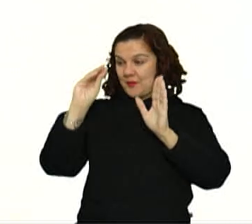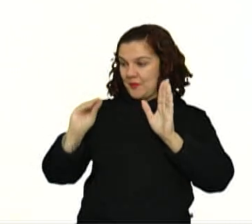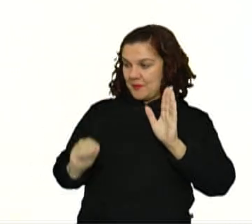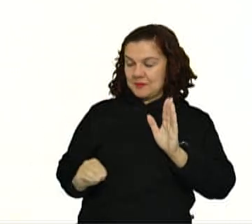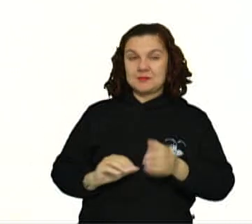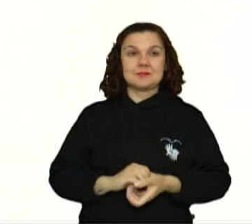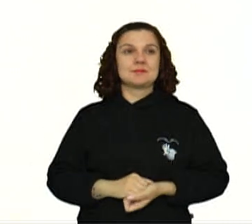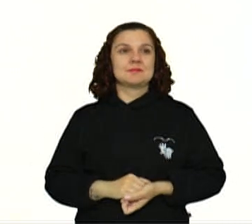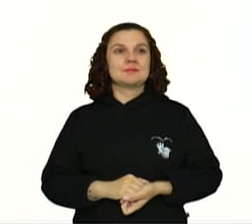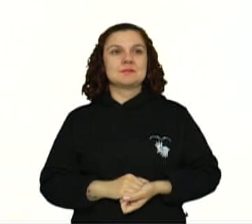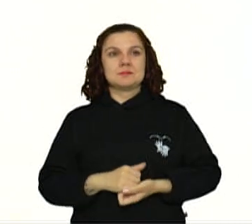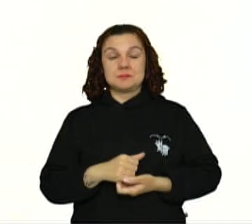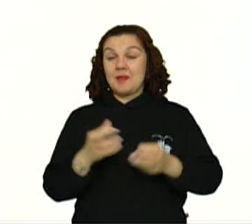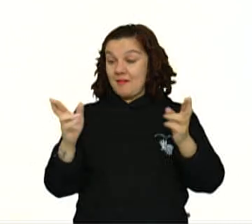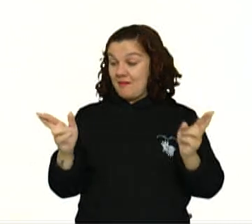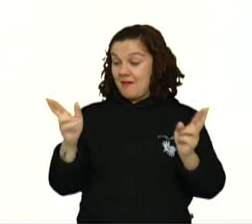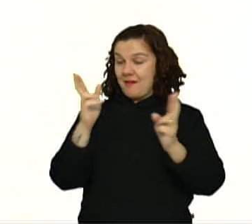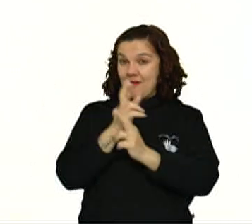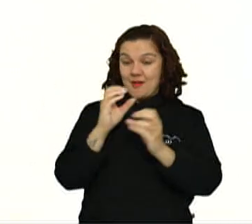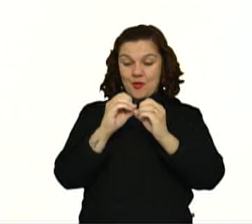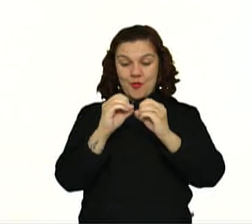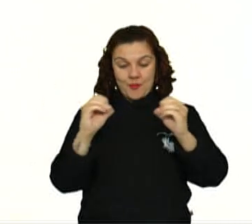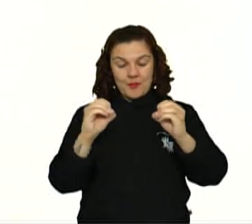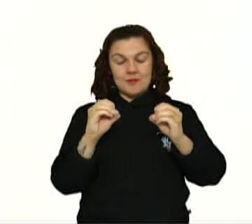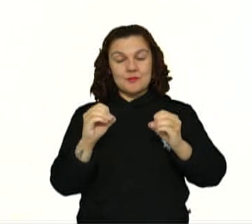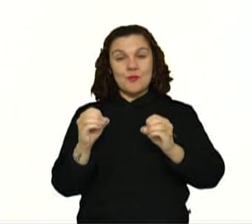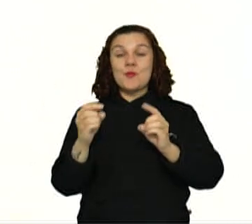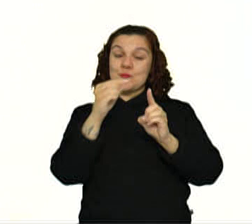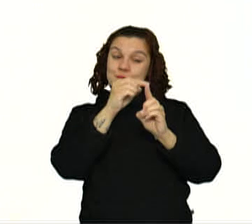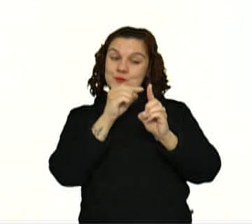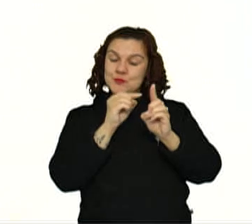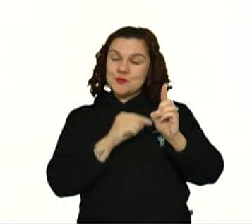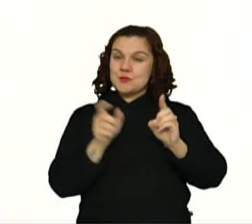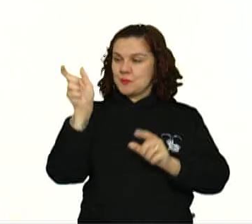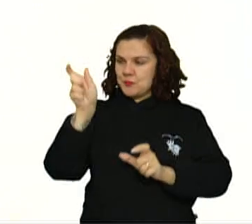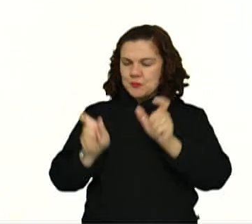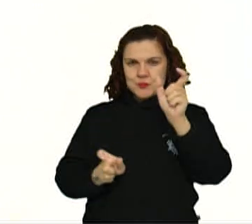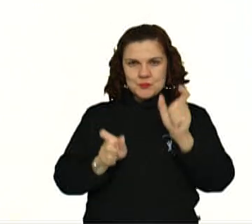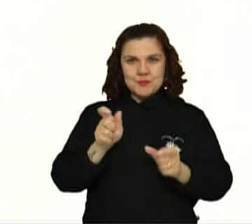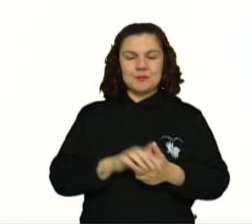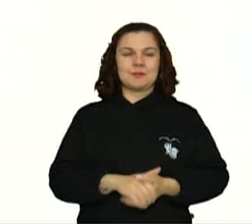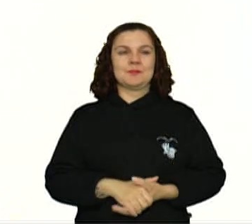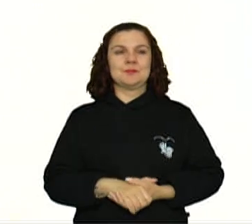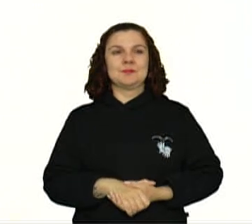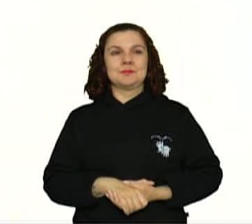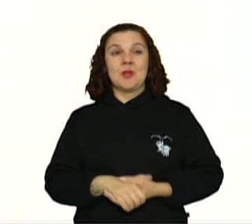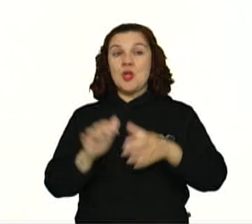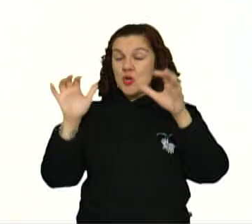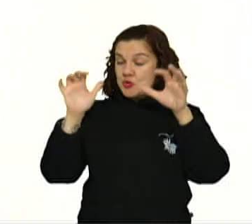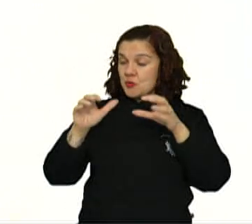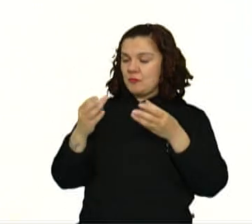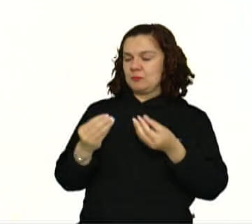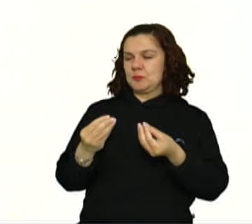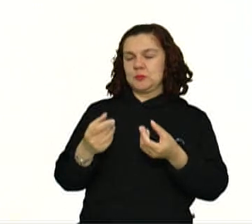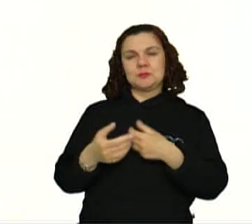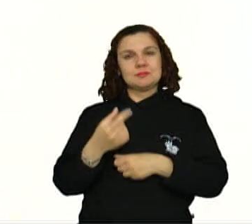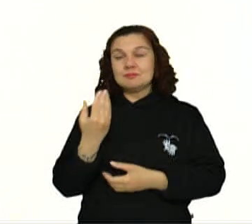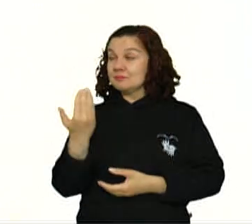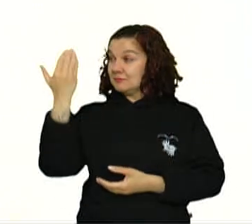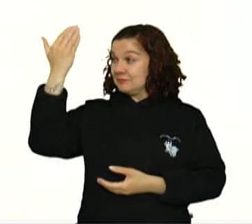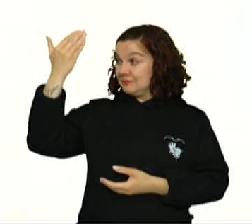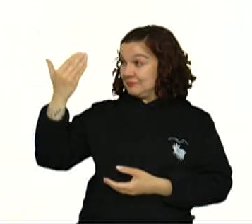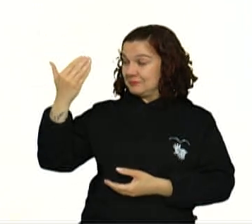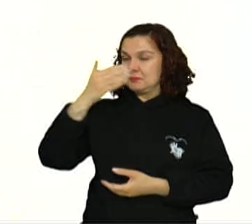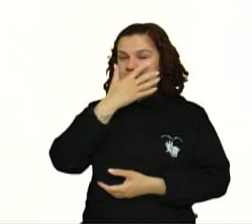marcar o correto. Relacione as orações com os tipos de sujeito. Choveu muito ontem à noite. Cantar faz bem para a